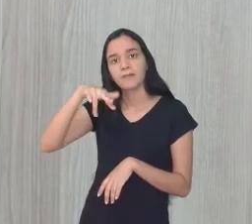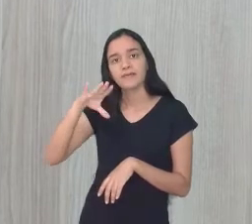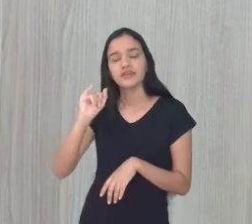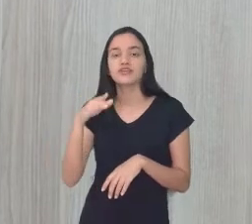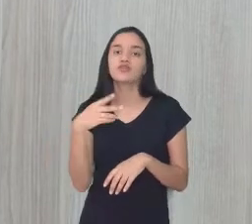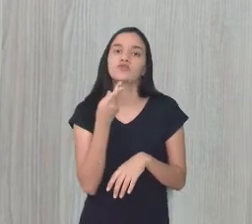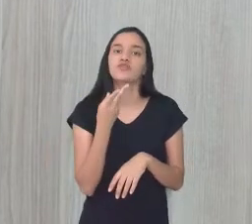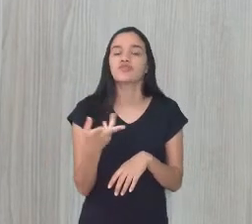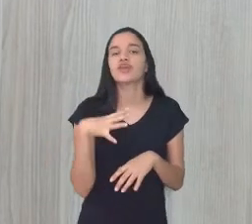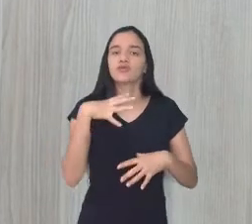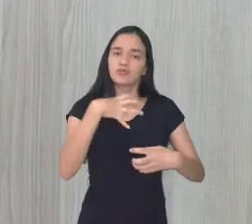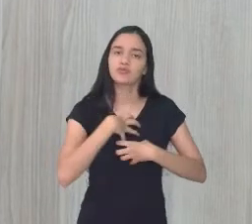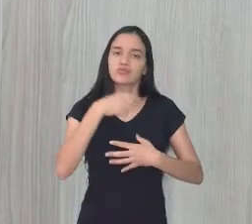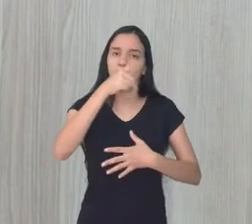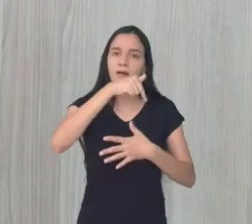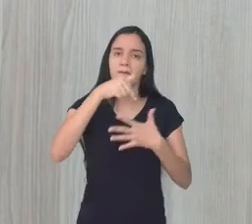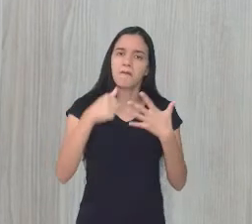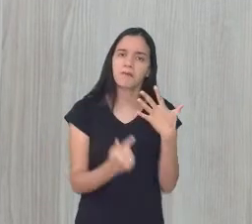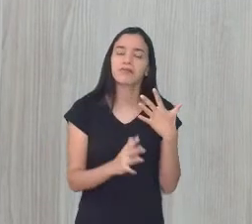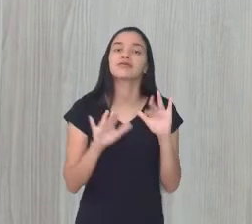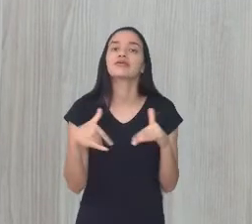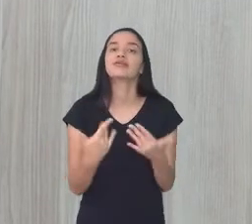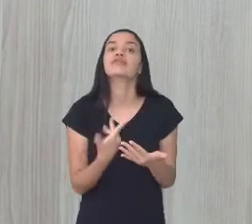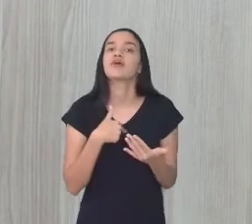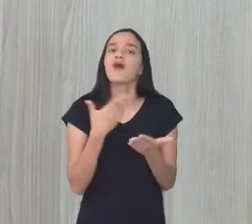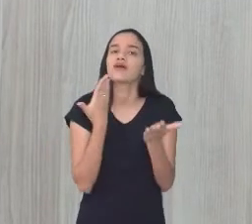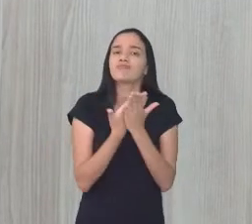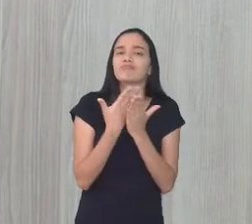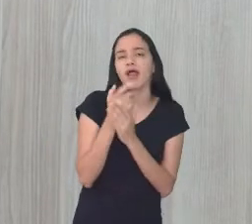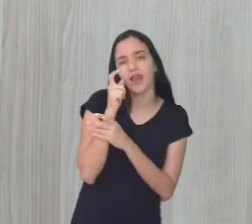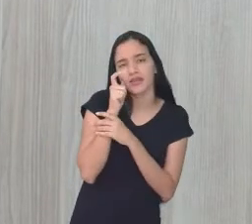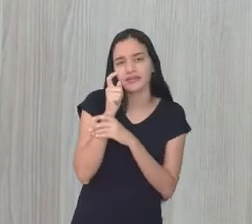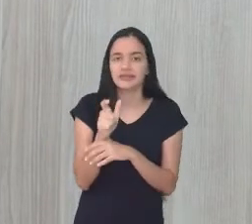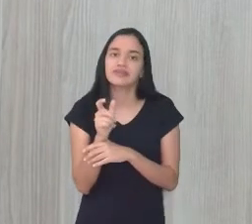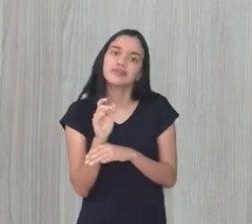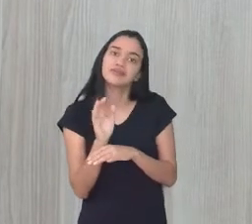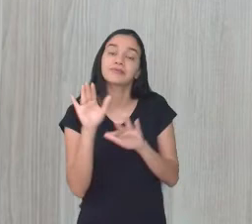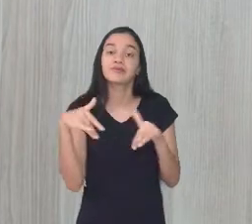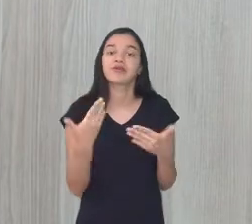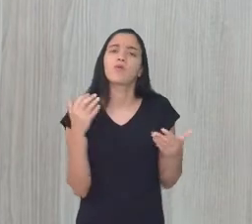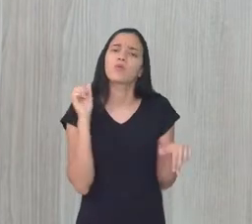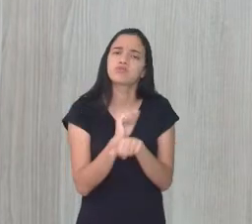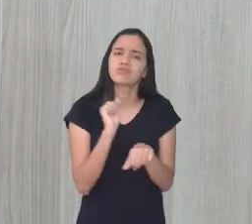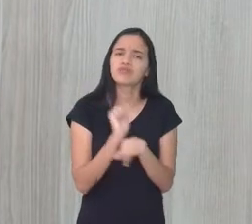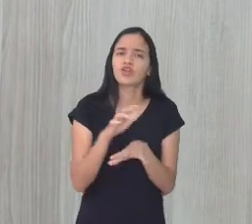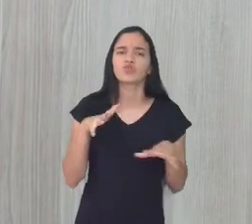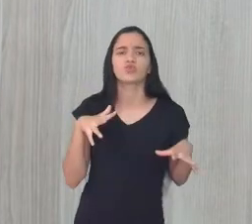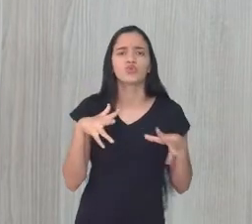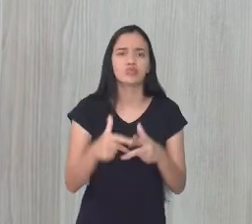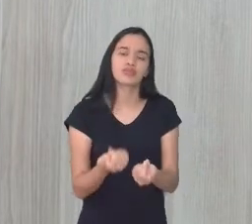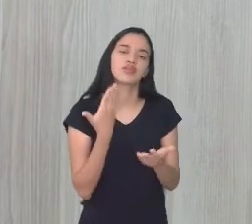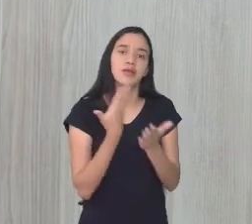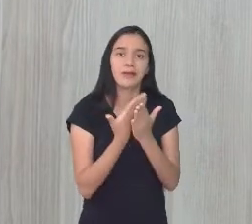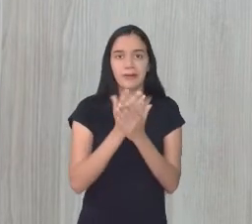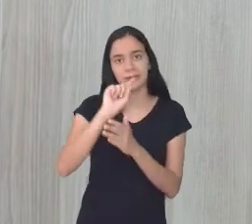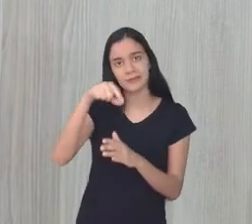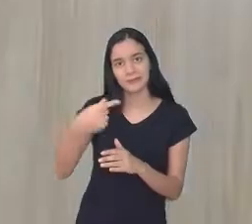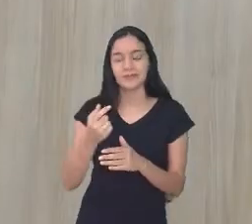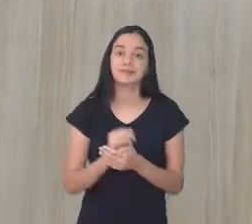os sentidos, né, os 5 sentidos. Então, ele achou a aula bem interessante, professora. Então, aguardamos todos vocês na próxima